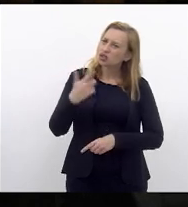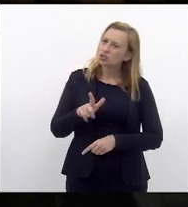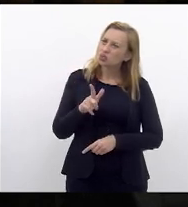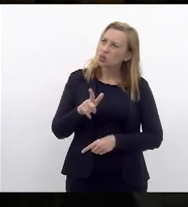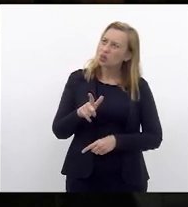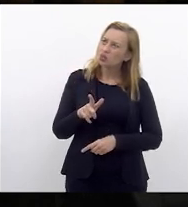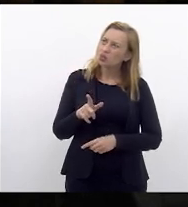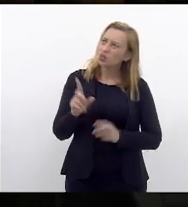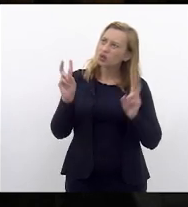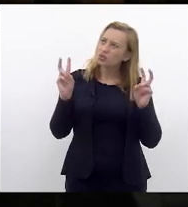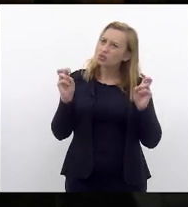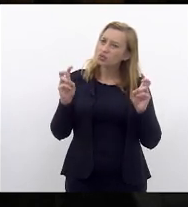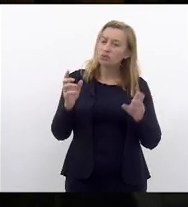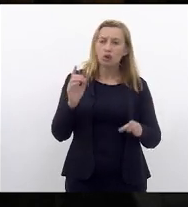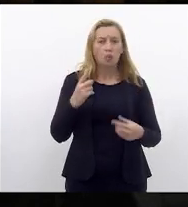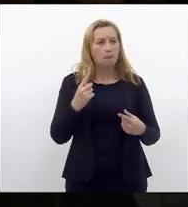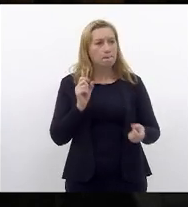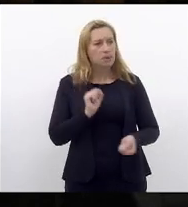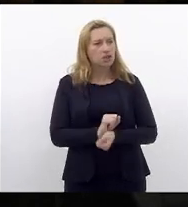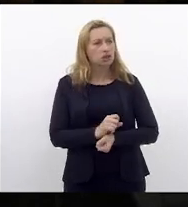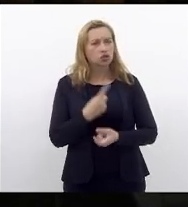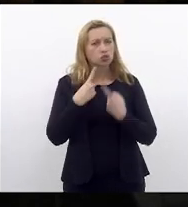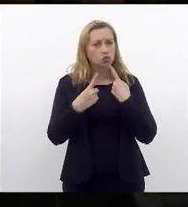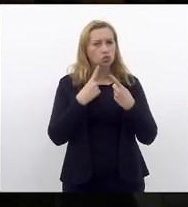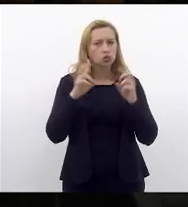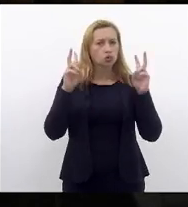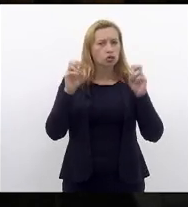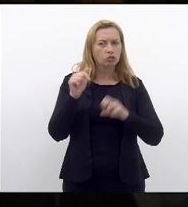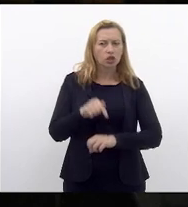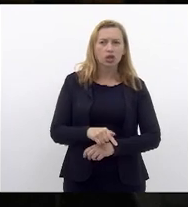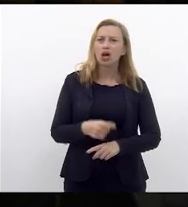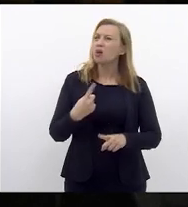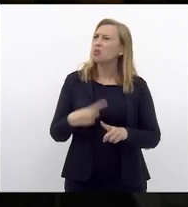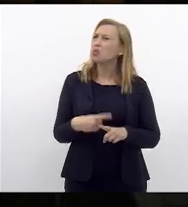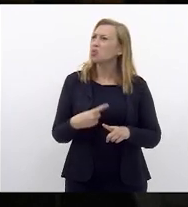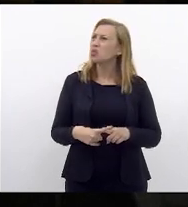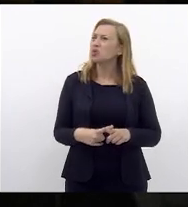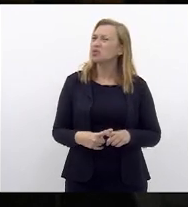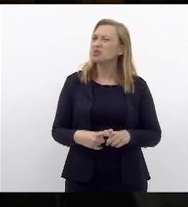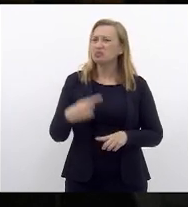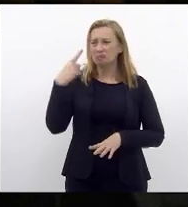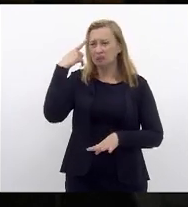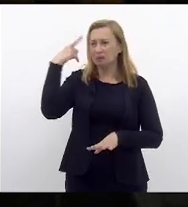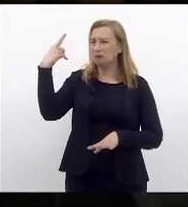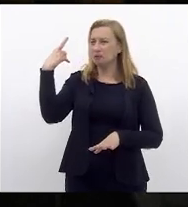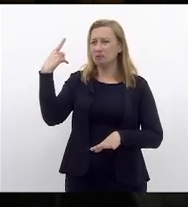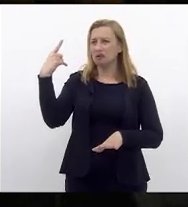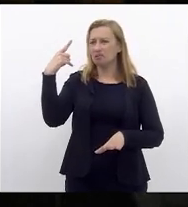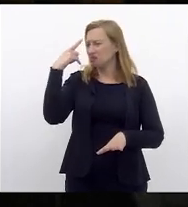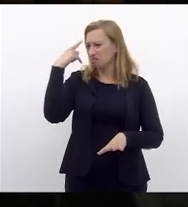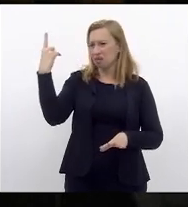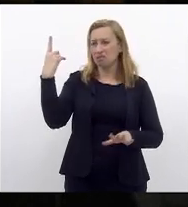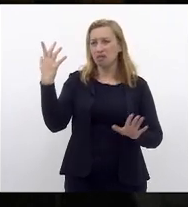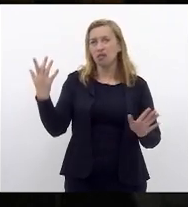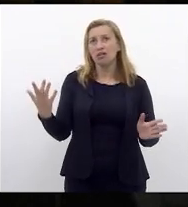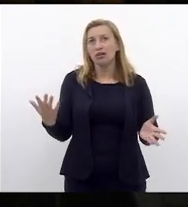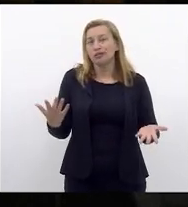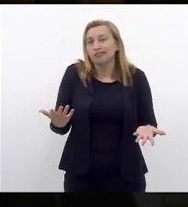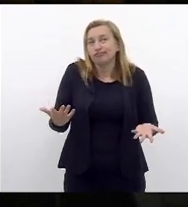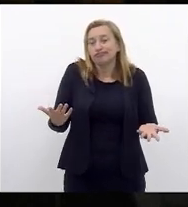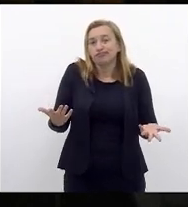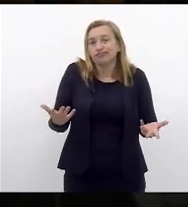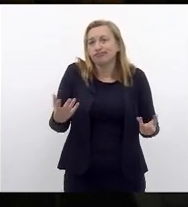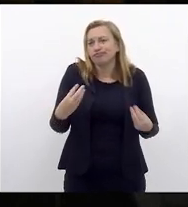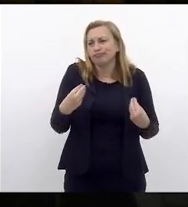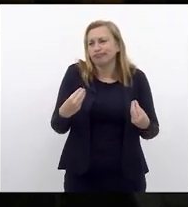de discutir o tal tema aqui, porque ficou tão ideologizado e não adiantava